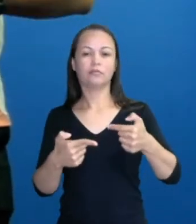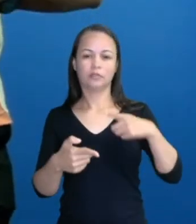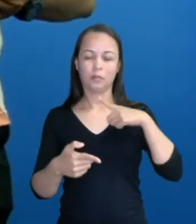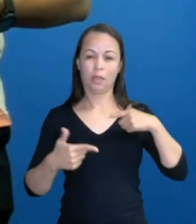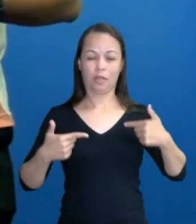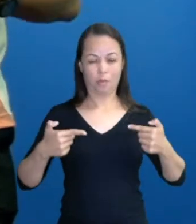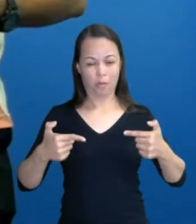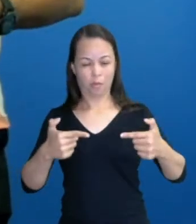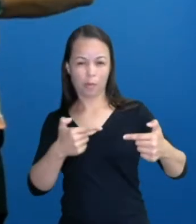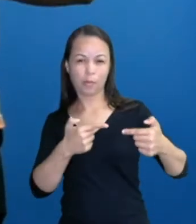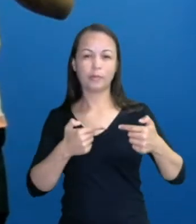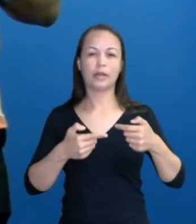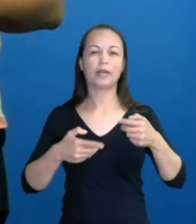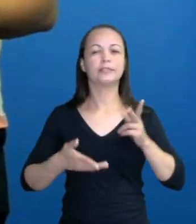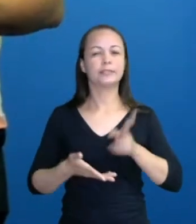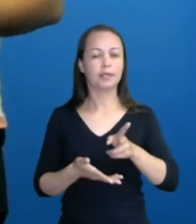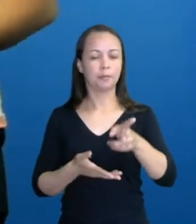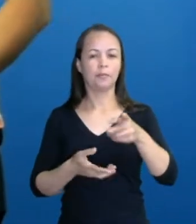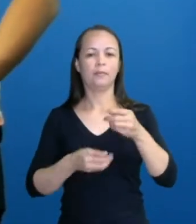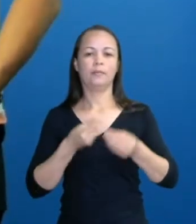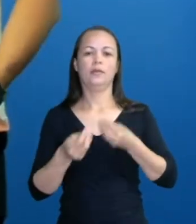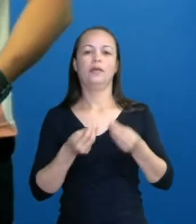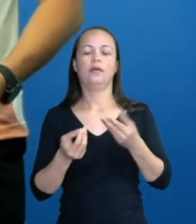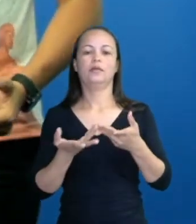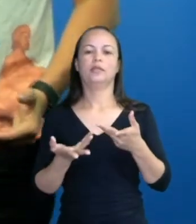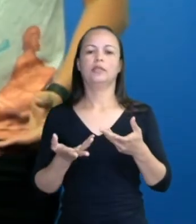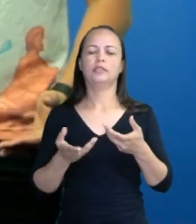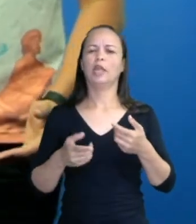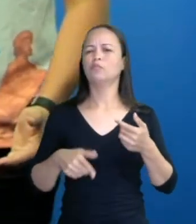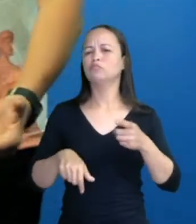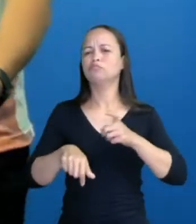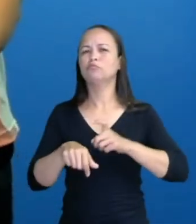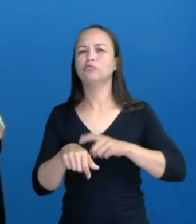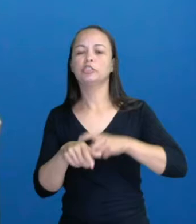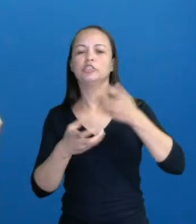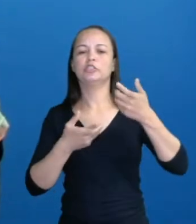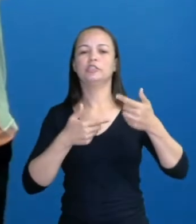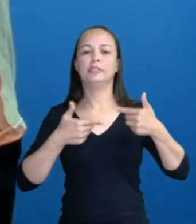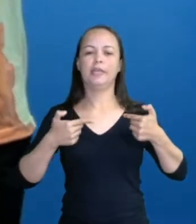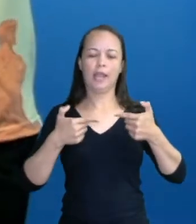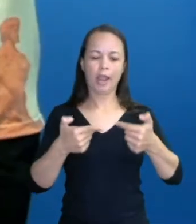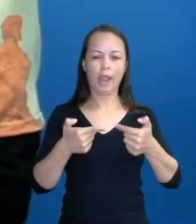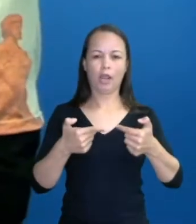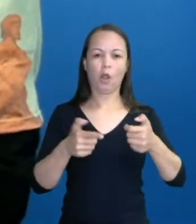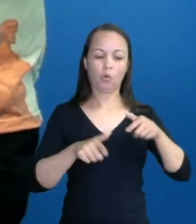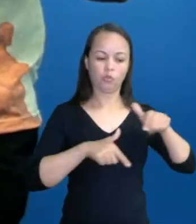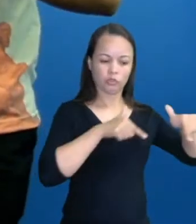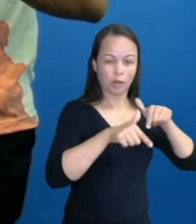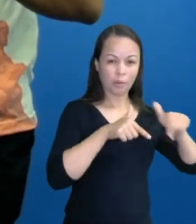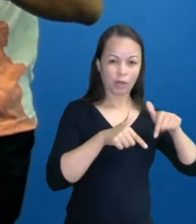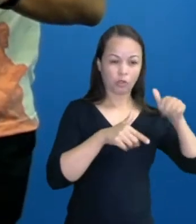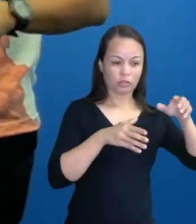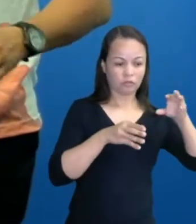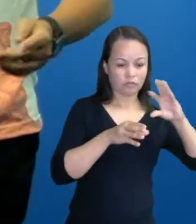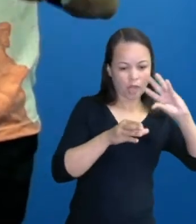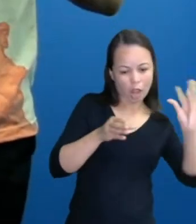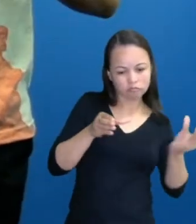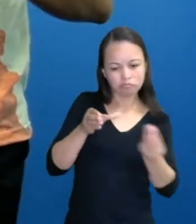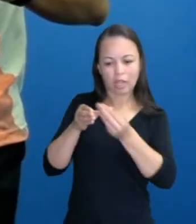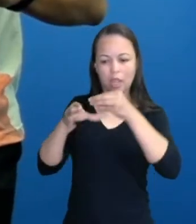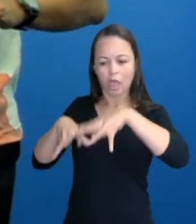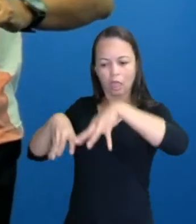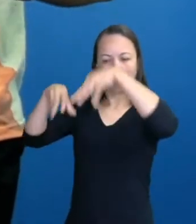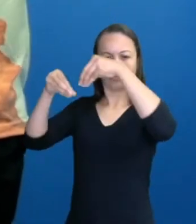povo e outro. Em tempos de guerra, os servos se refugiariam dentro do seu castelo. O